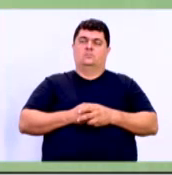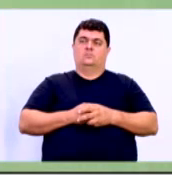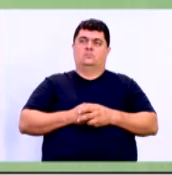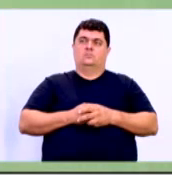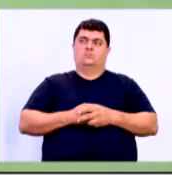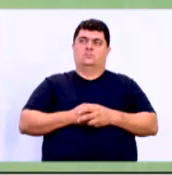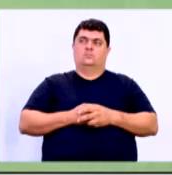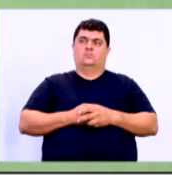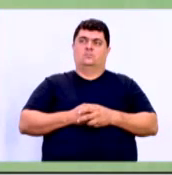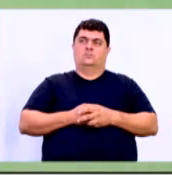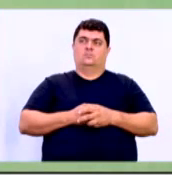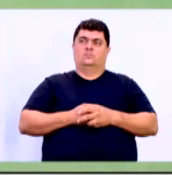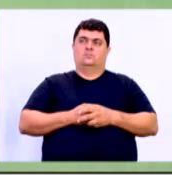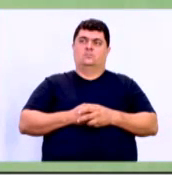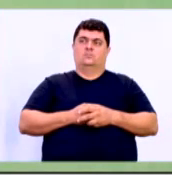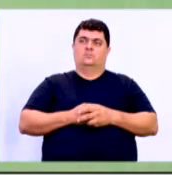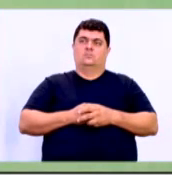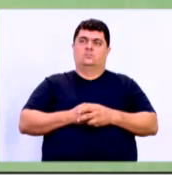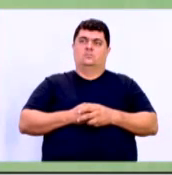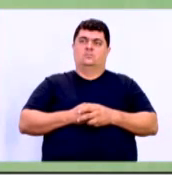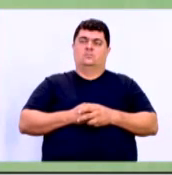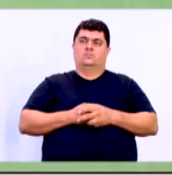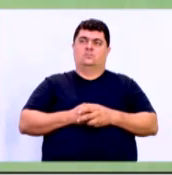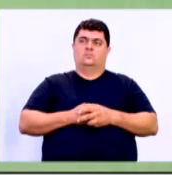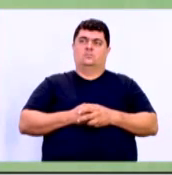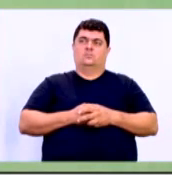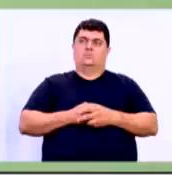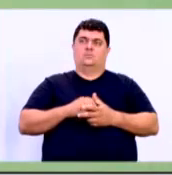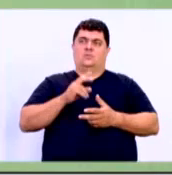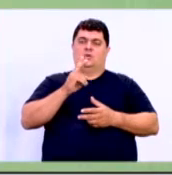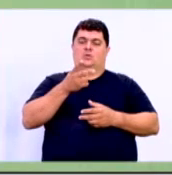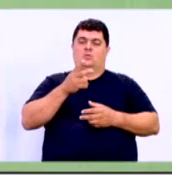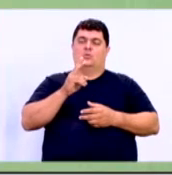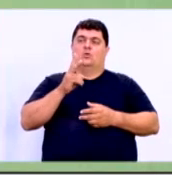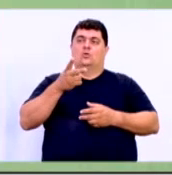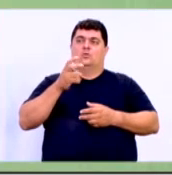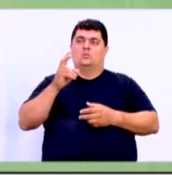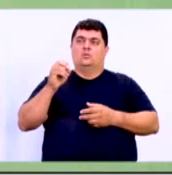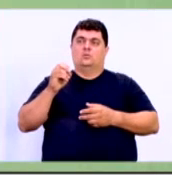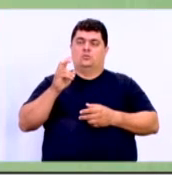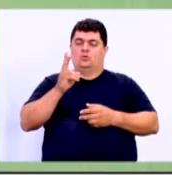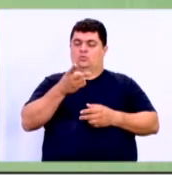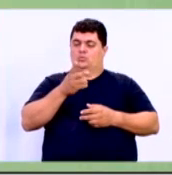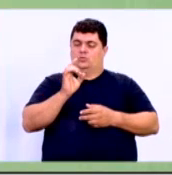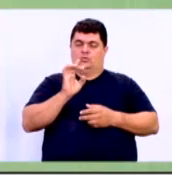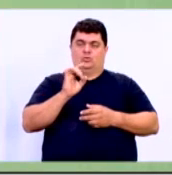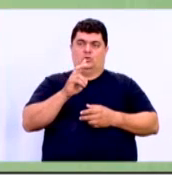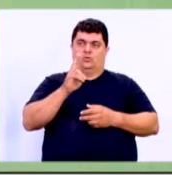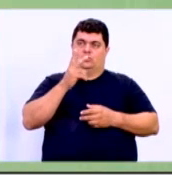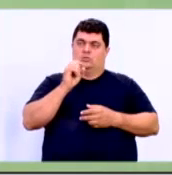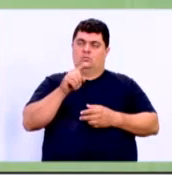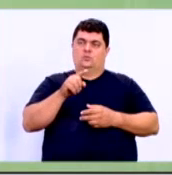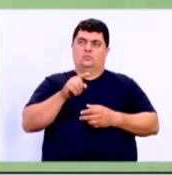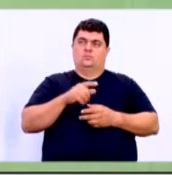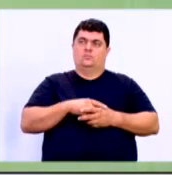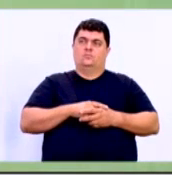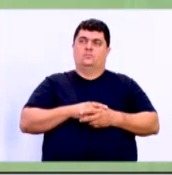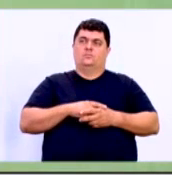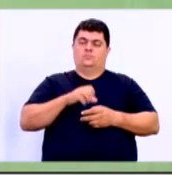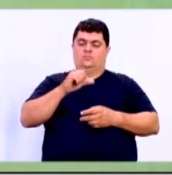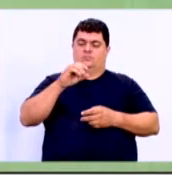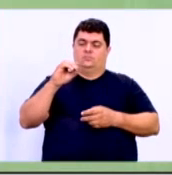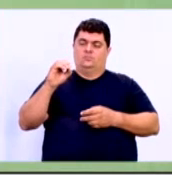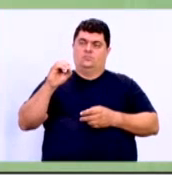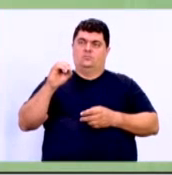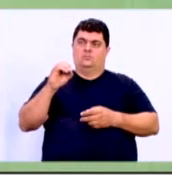Custo variável. A gente vai pegar de 2.000 unidades ou 2.500? Só de 2.000 unidades, certo? Então, 90